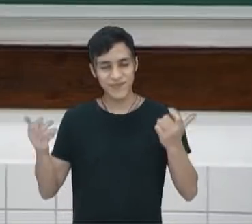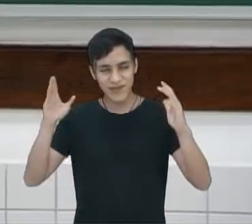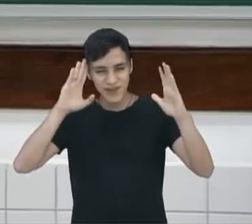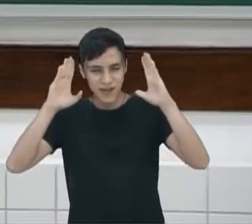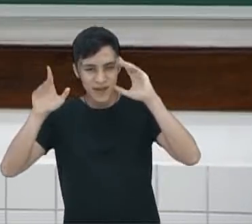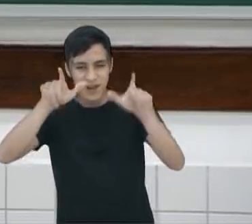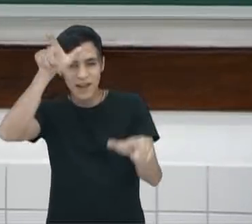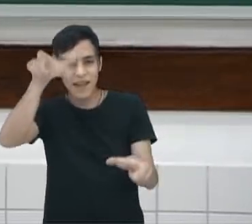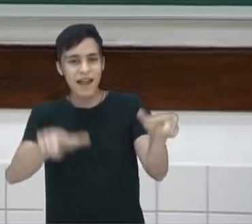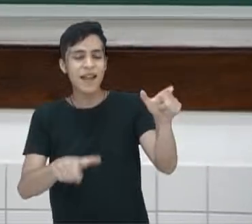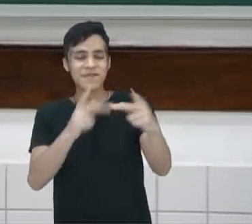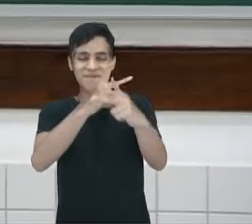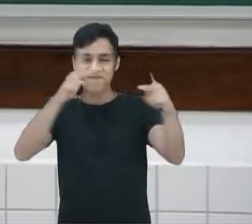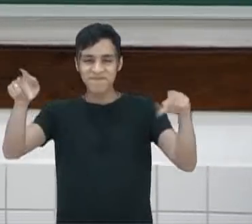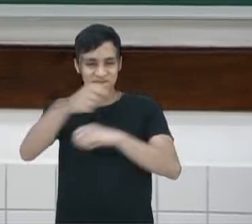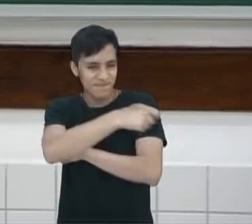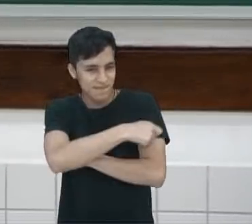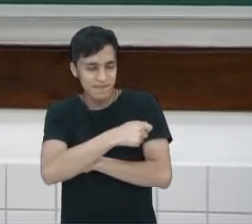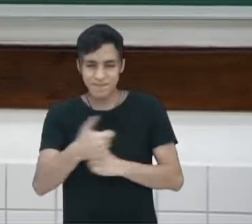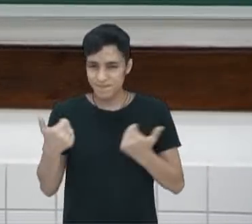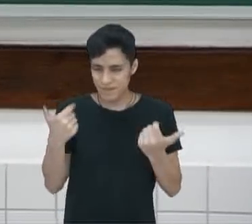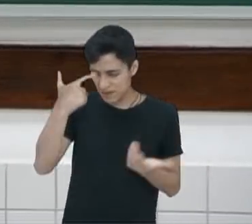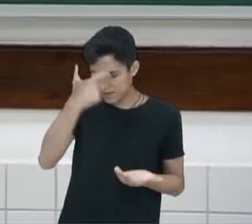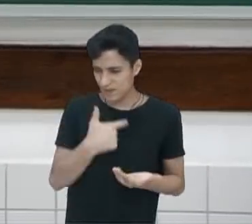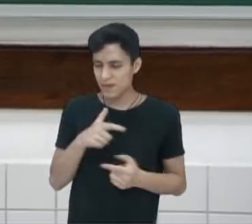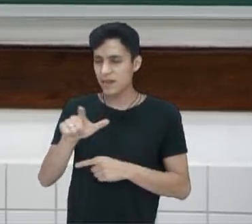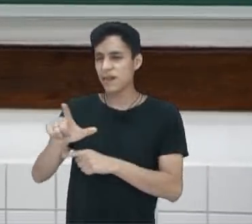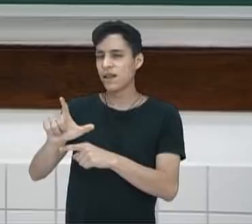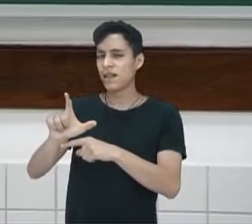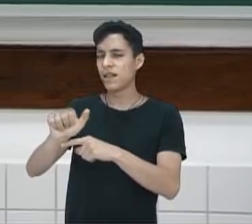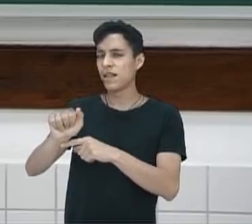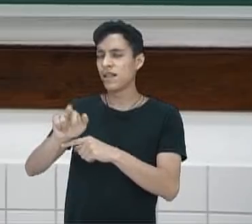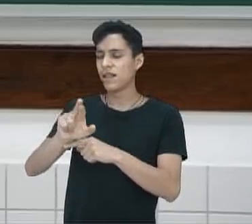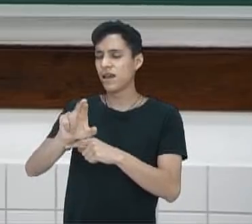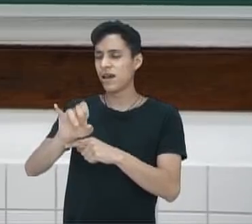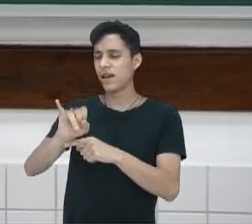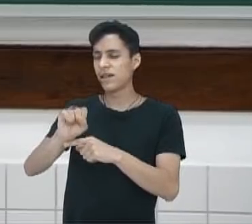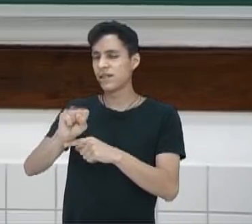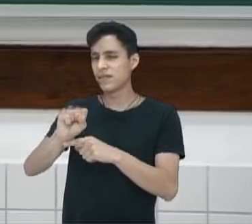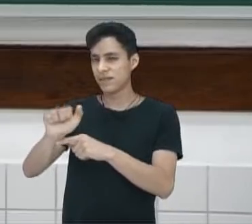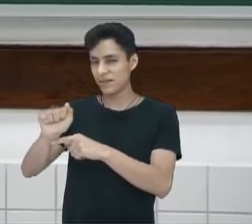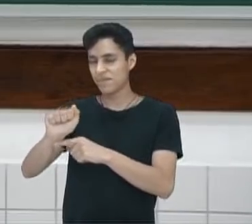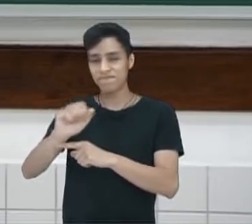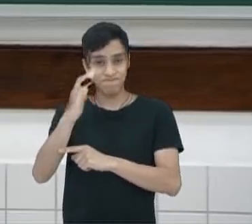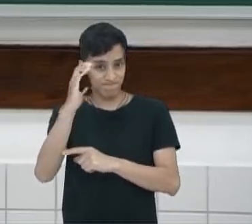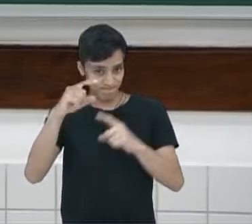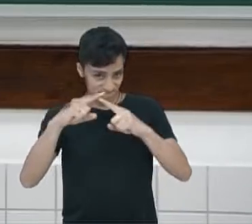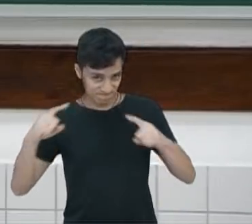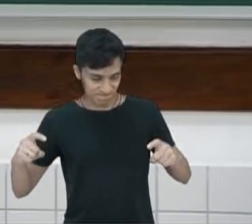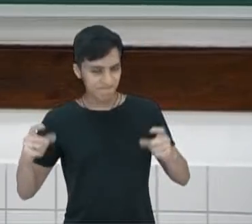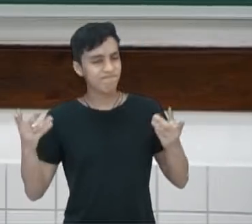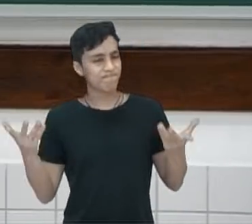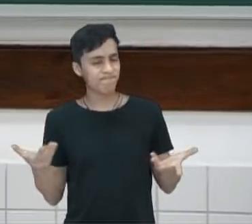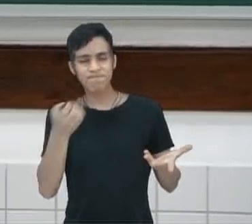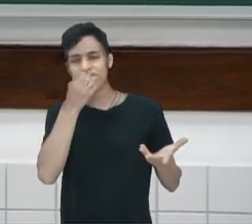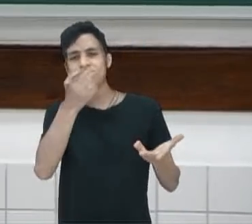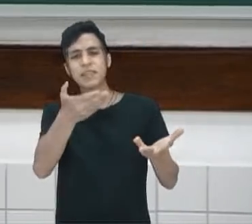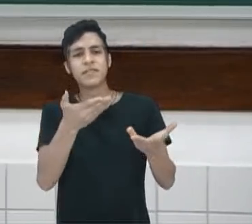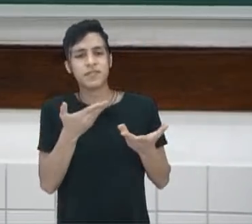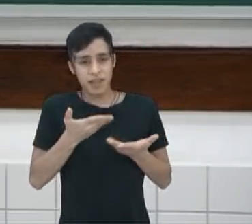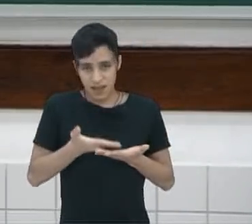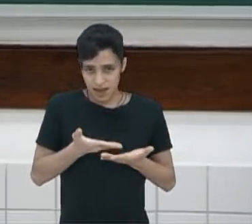Olá, alunos e alunas, tudo bem? Professora Larissa de Ciências com vocês aqui, então sejam bem-vindos a mais uma